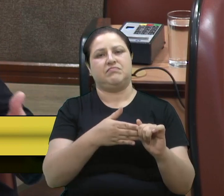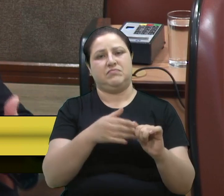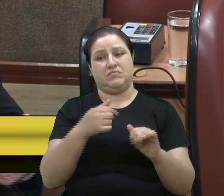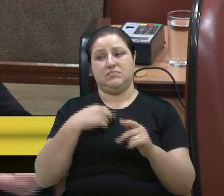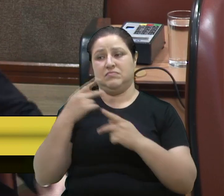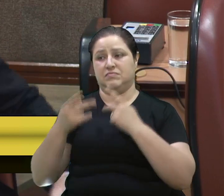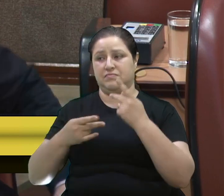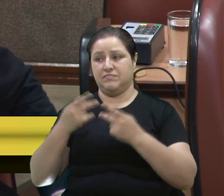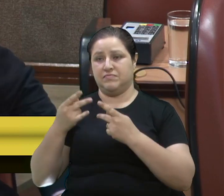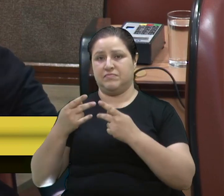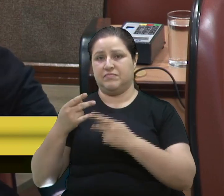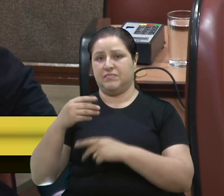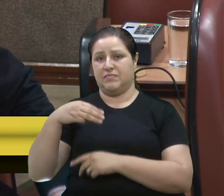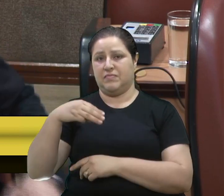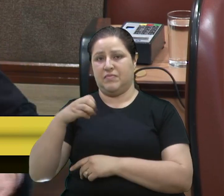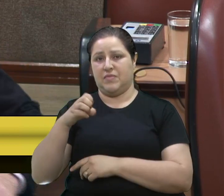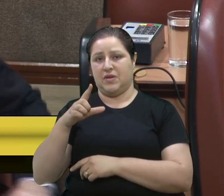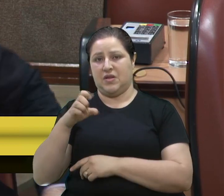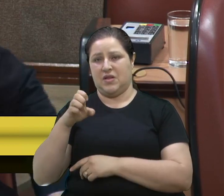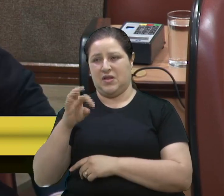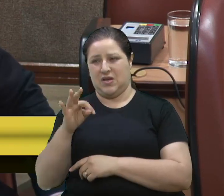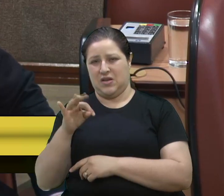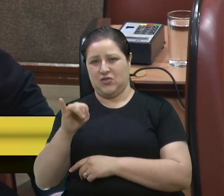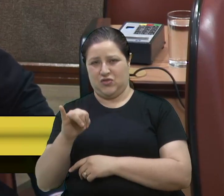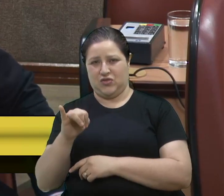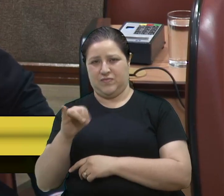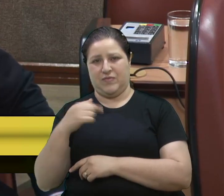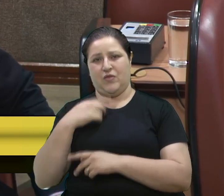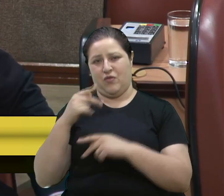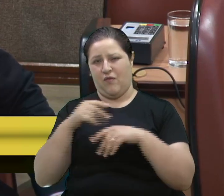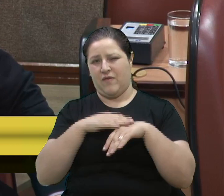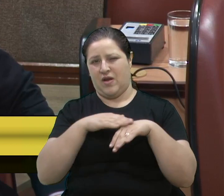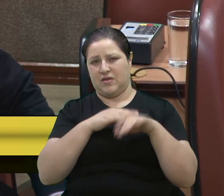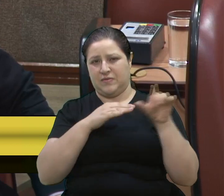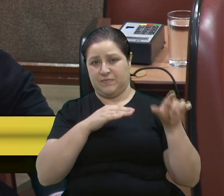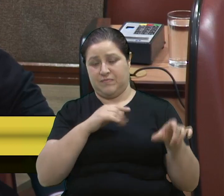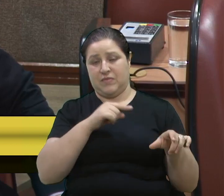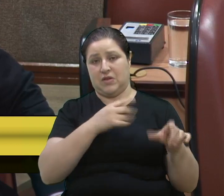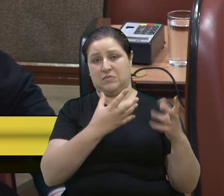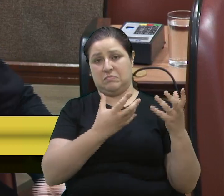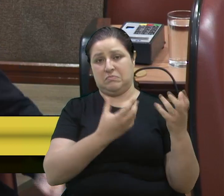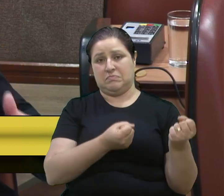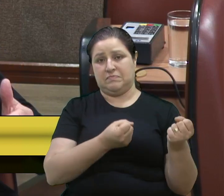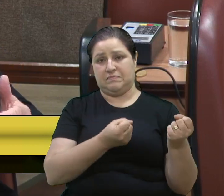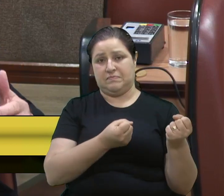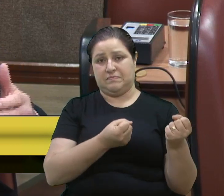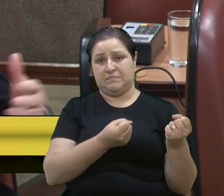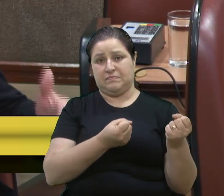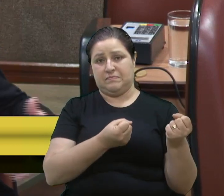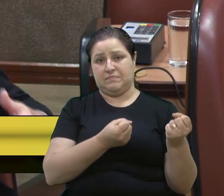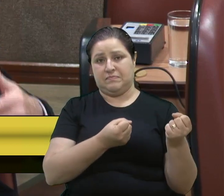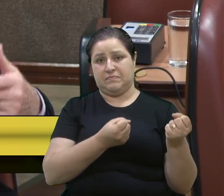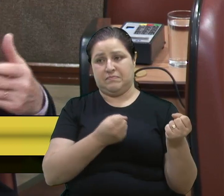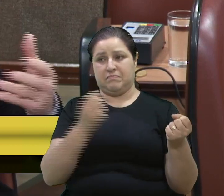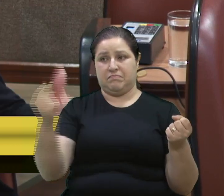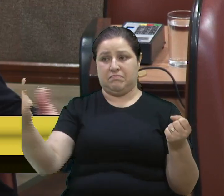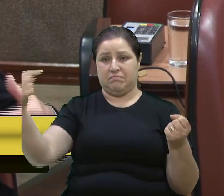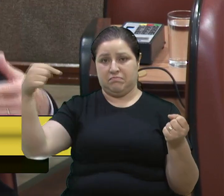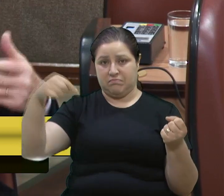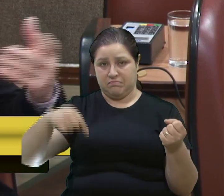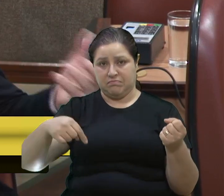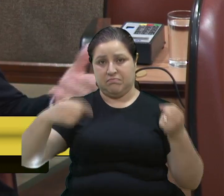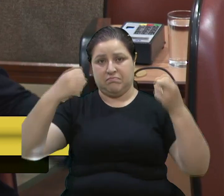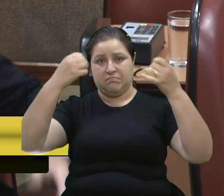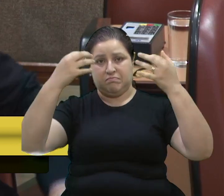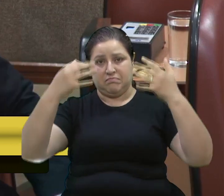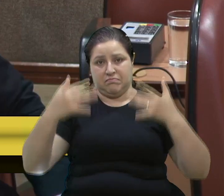falando com o Melete há pouco, ele se dispõe a vir, explanar.